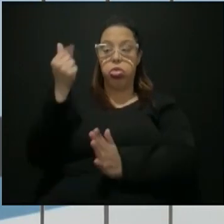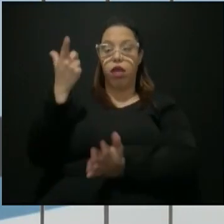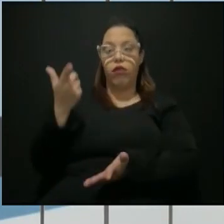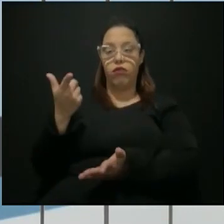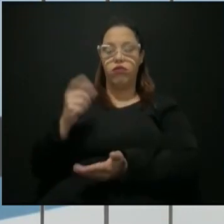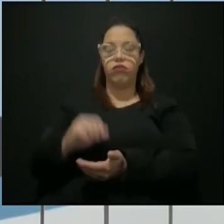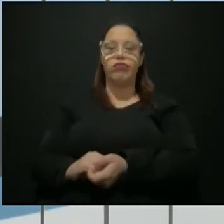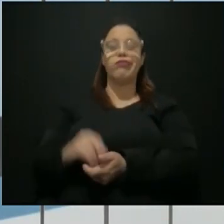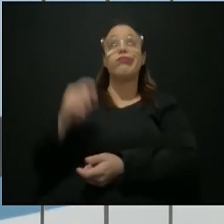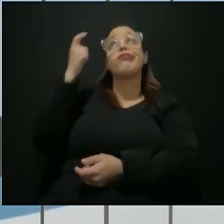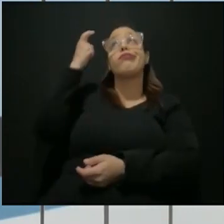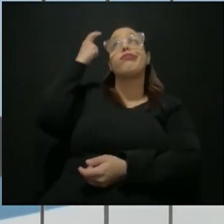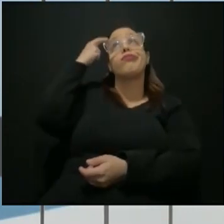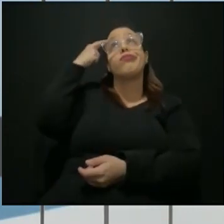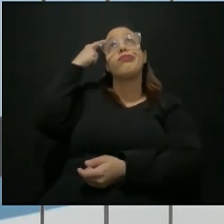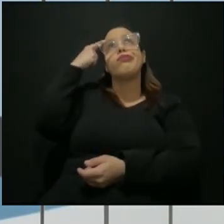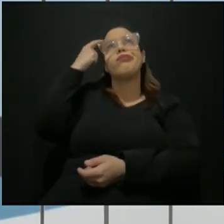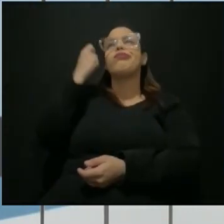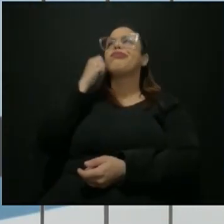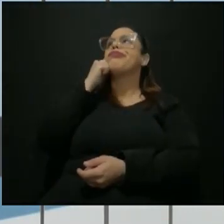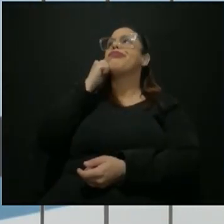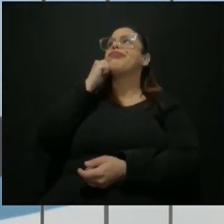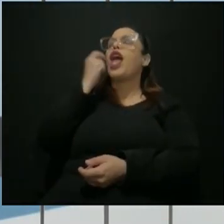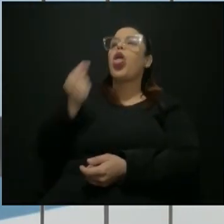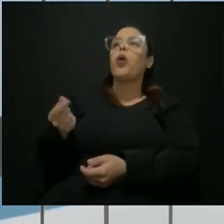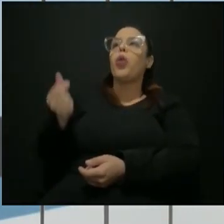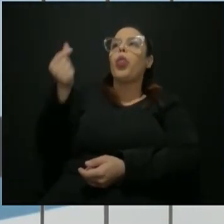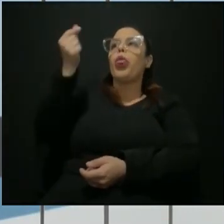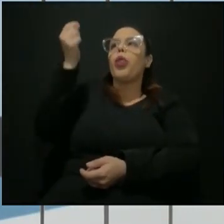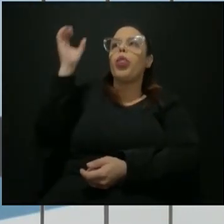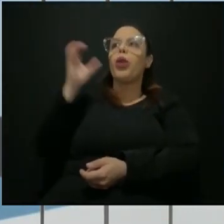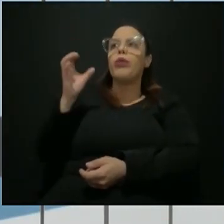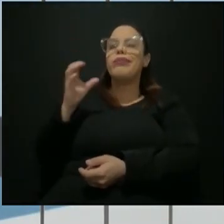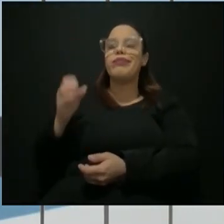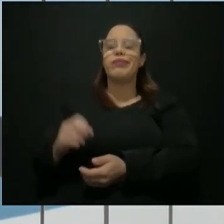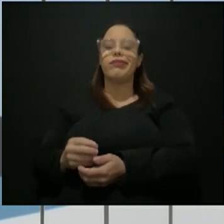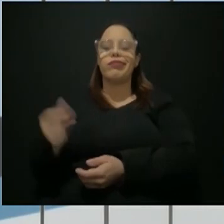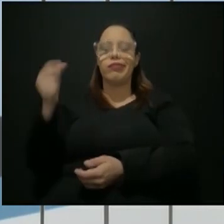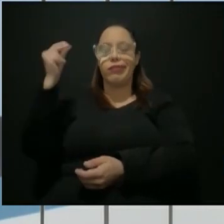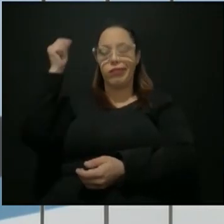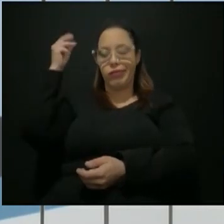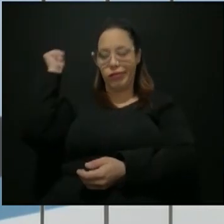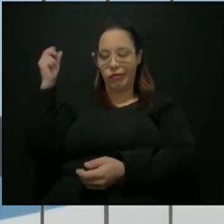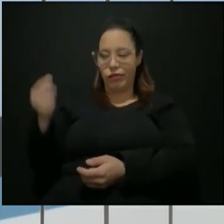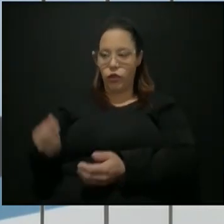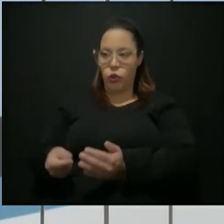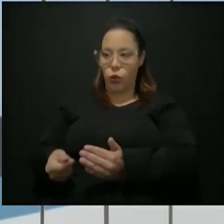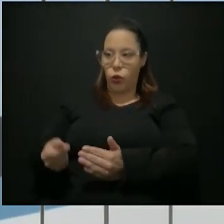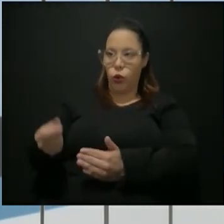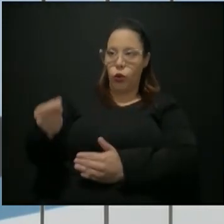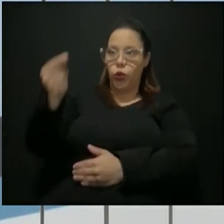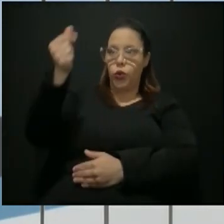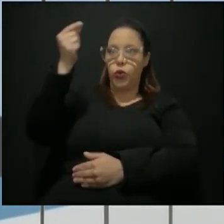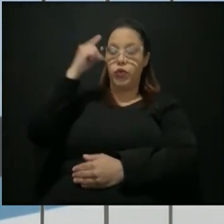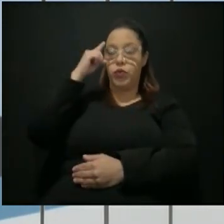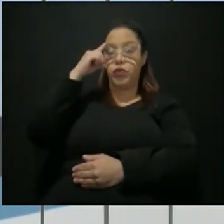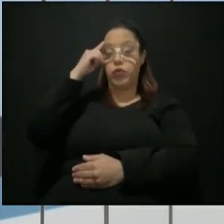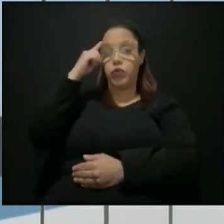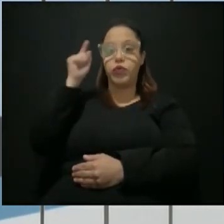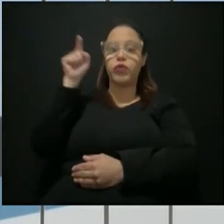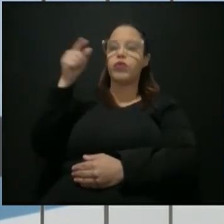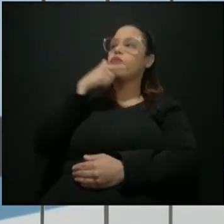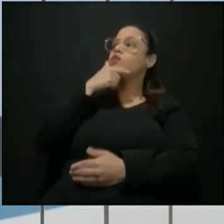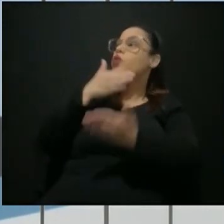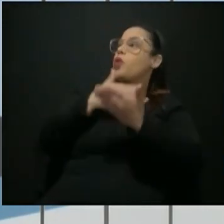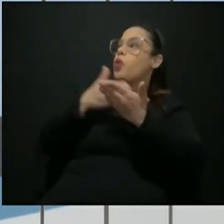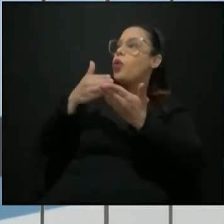década do milagre econômico, né? Que o Brasil tinha um crescimento considerável. A gente tinha a perspectiva lá de que o ministro da Fazenda, né, Delfim Neto,